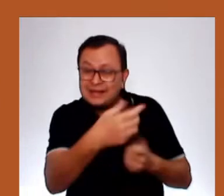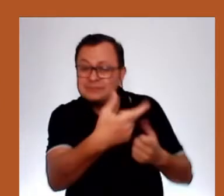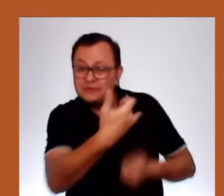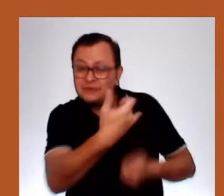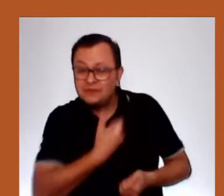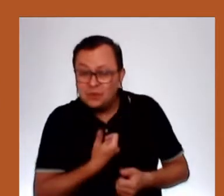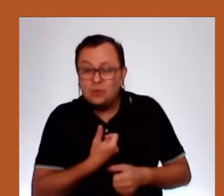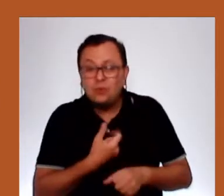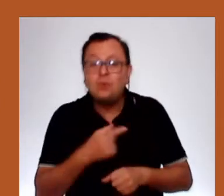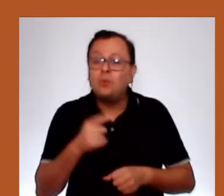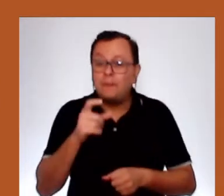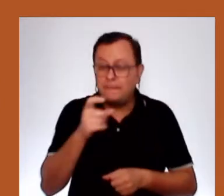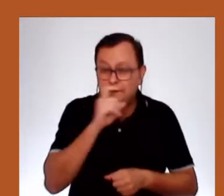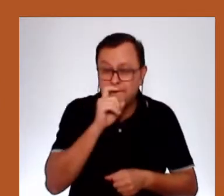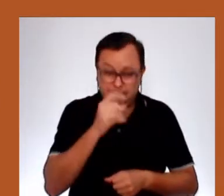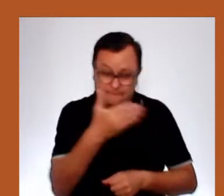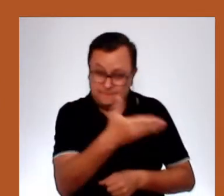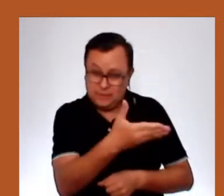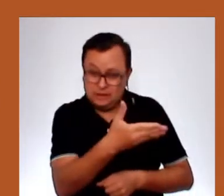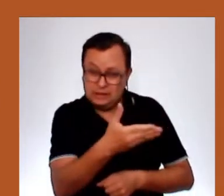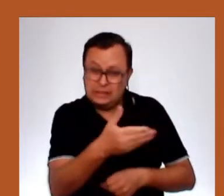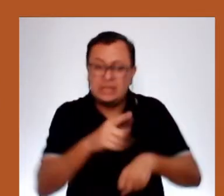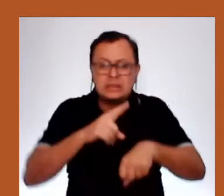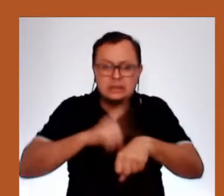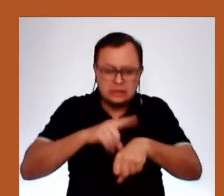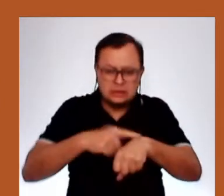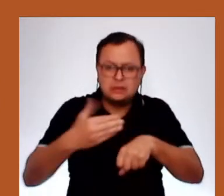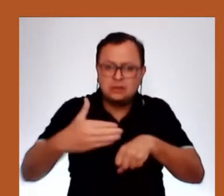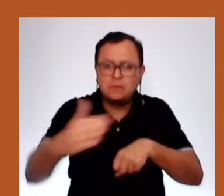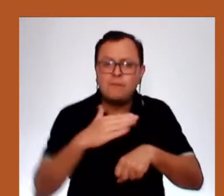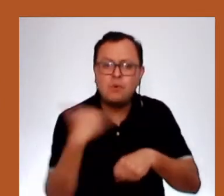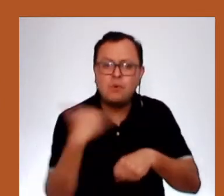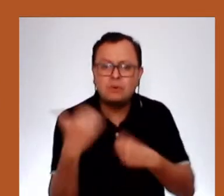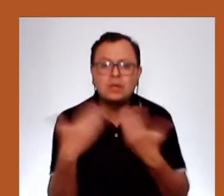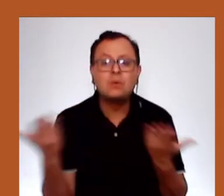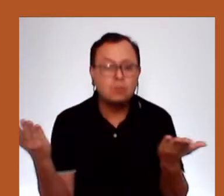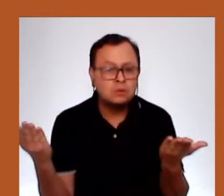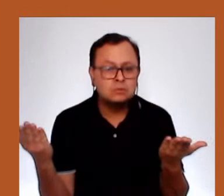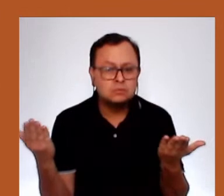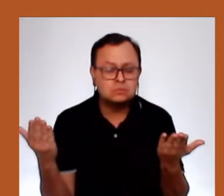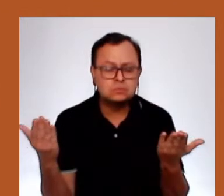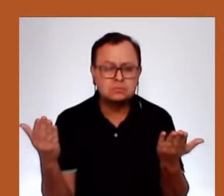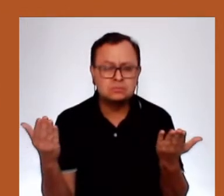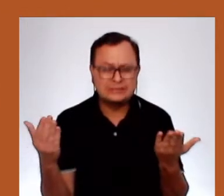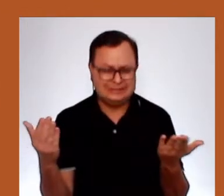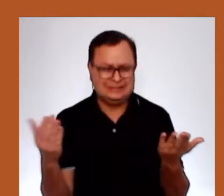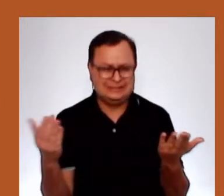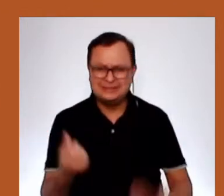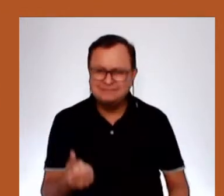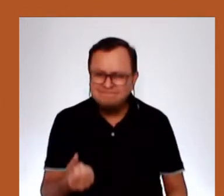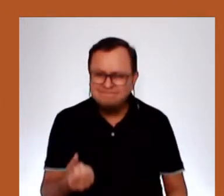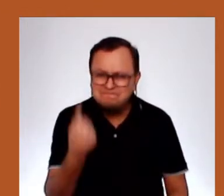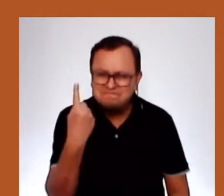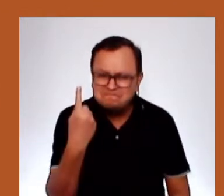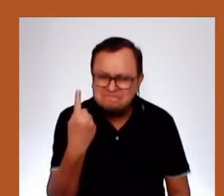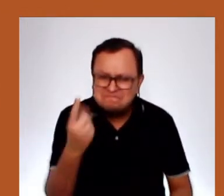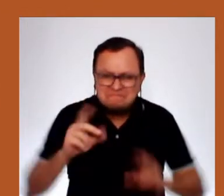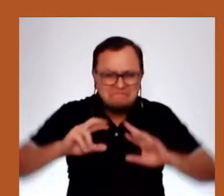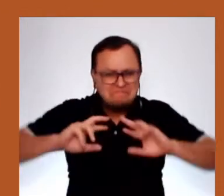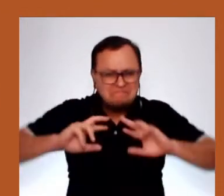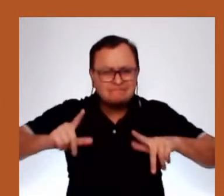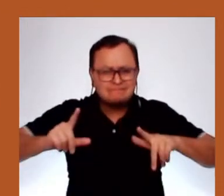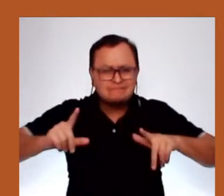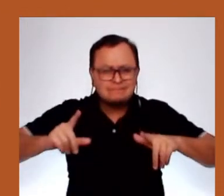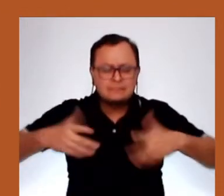vida. Era confuso, era bem confuso. Eu acho que eu só fui entender exatamente o que é cuidados paliativos ao